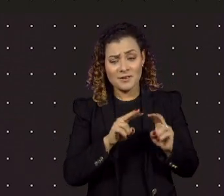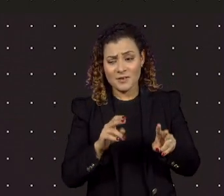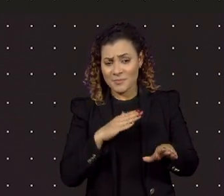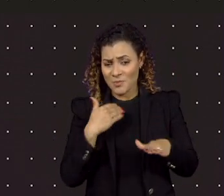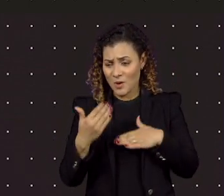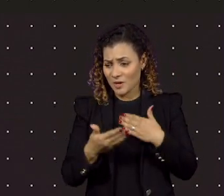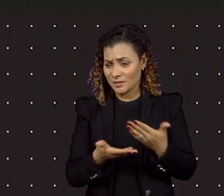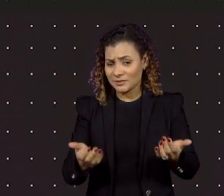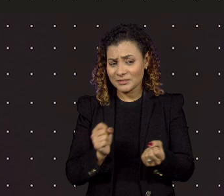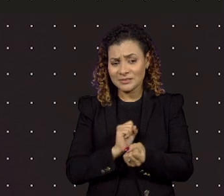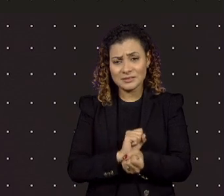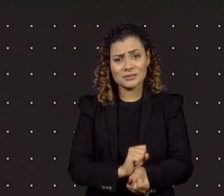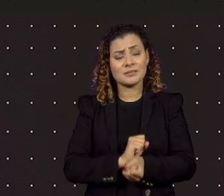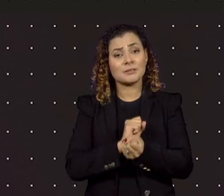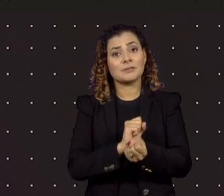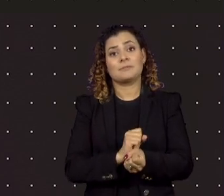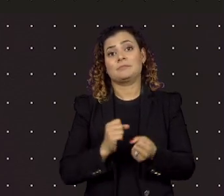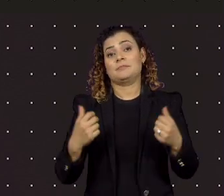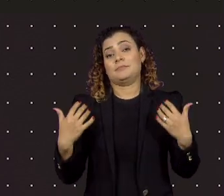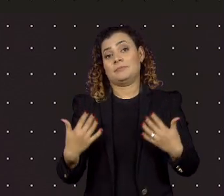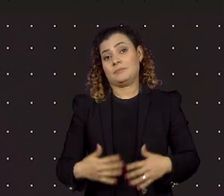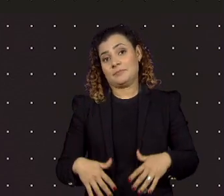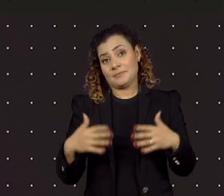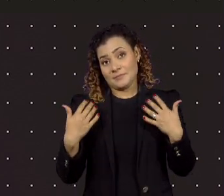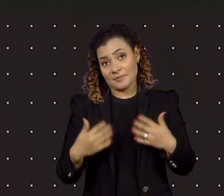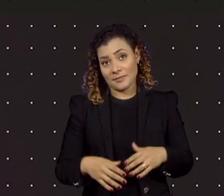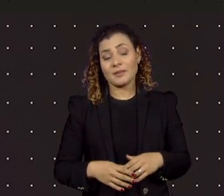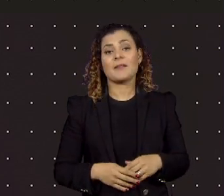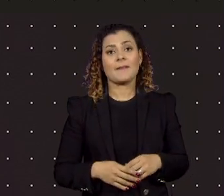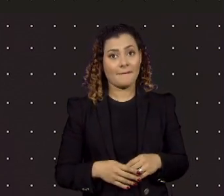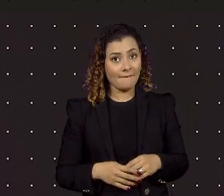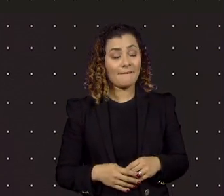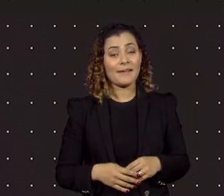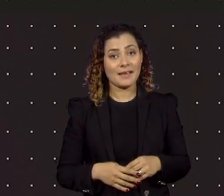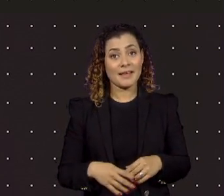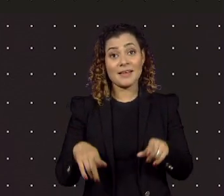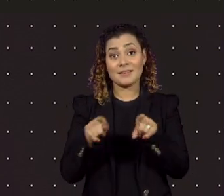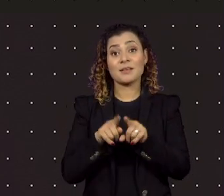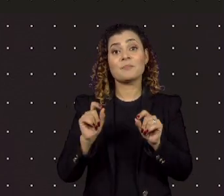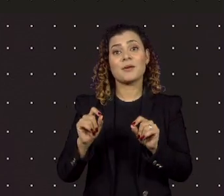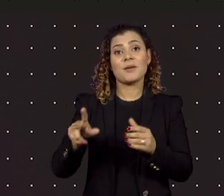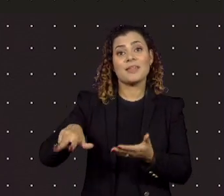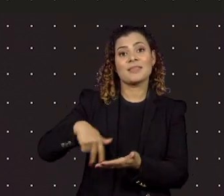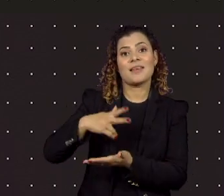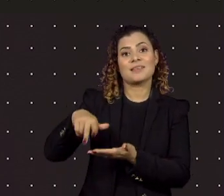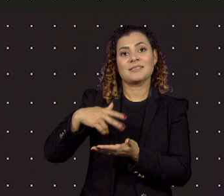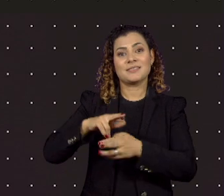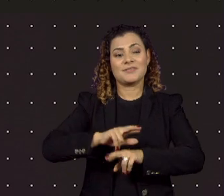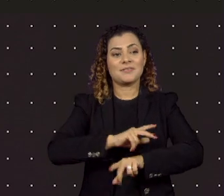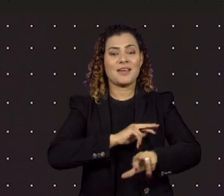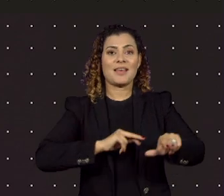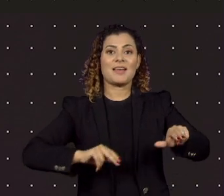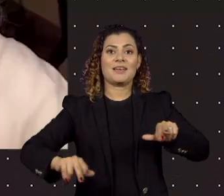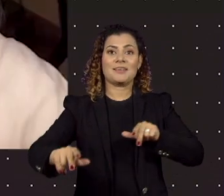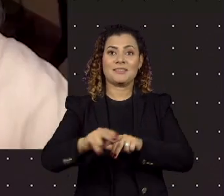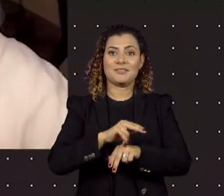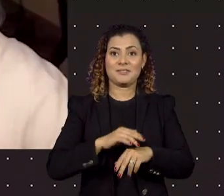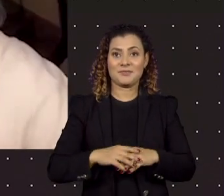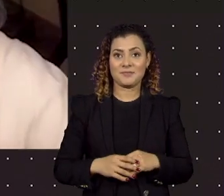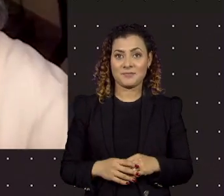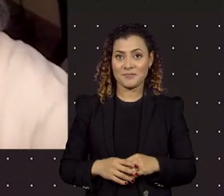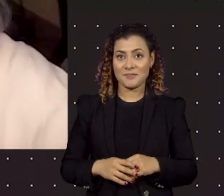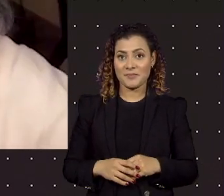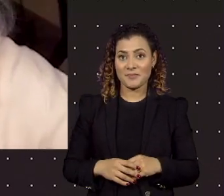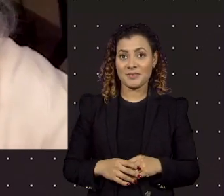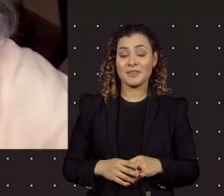tanta escravidão, né? Enfim, e ao mesmo tempo tanta dança, tanta coisa para oferecer, né? 80